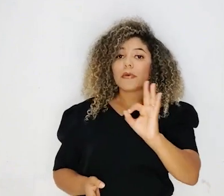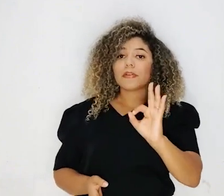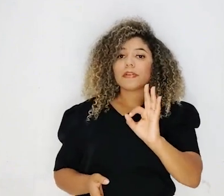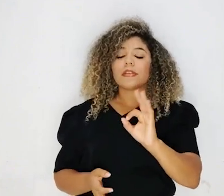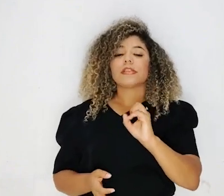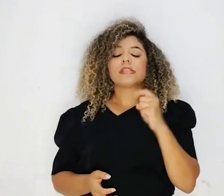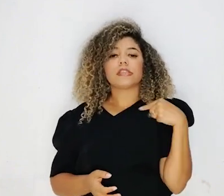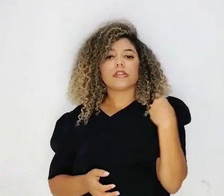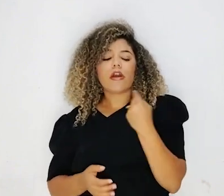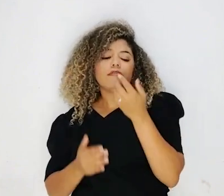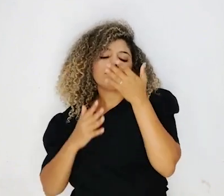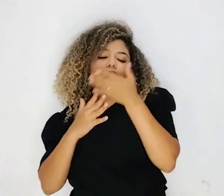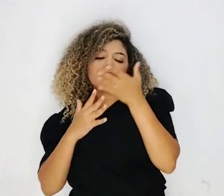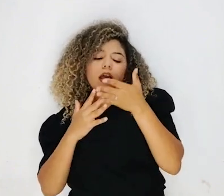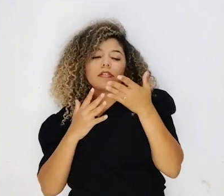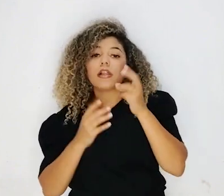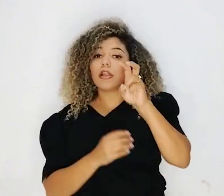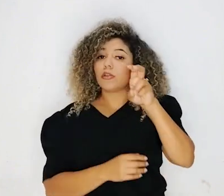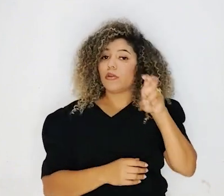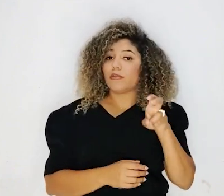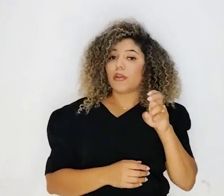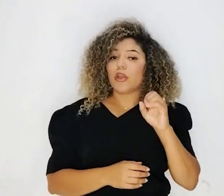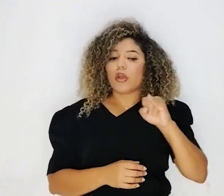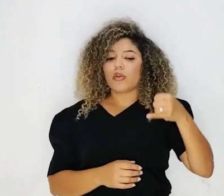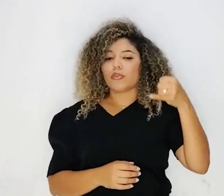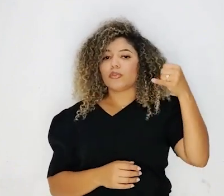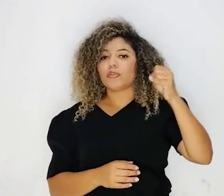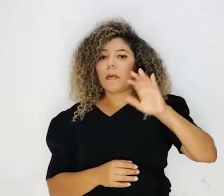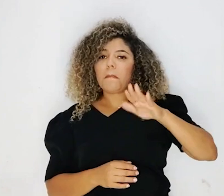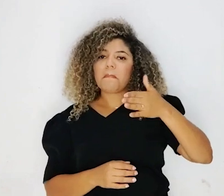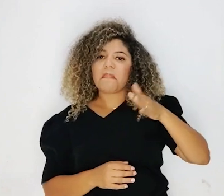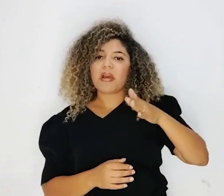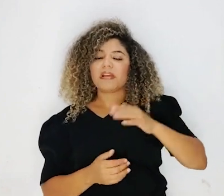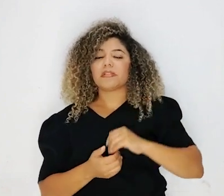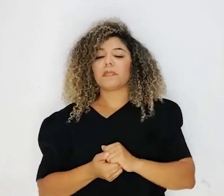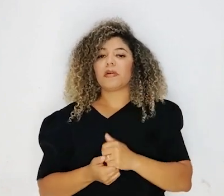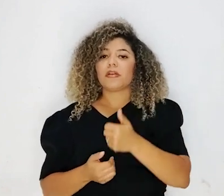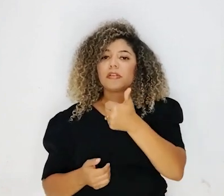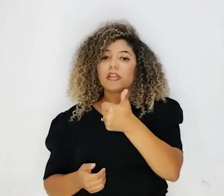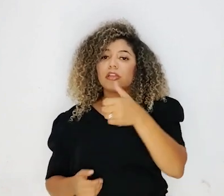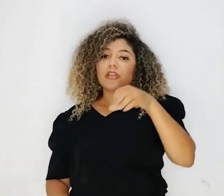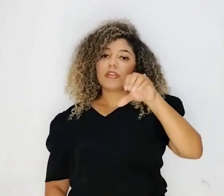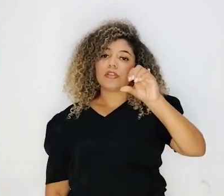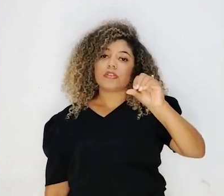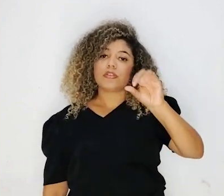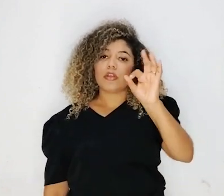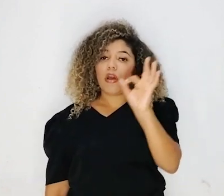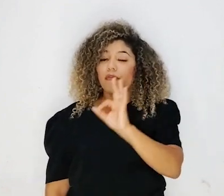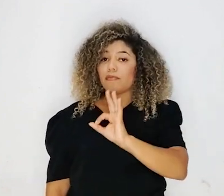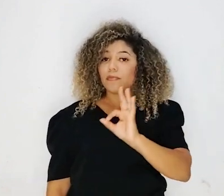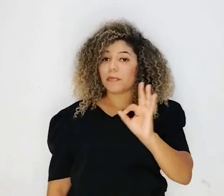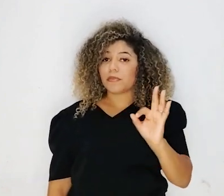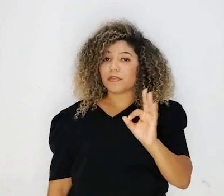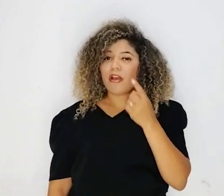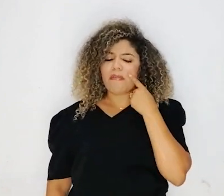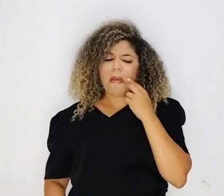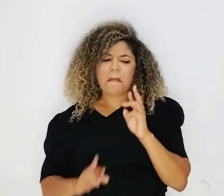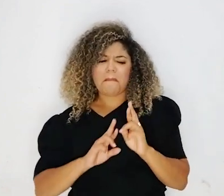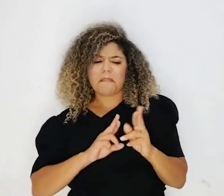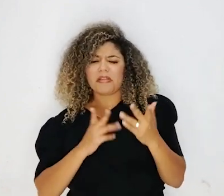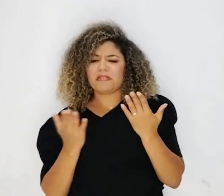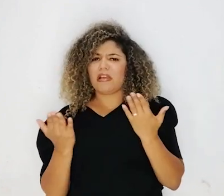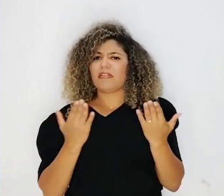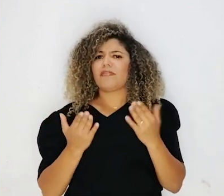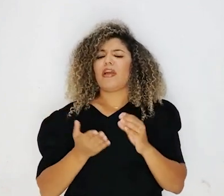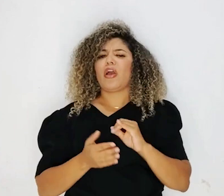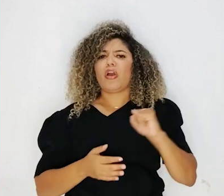né? Se a gente fosse parcelar em 2 vezes, o juro embutido aí chega a 19%. Olha a diferença já,